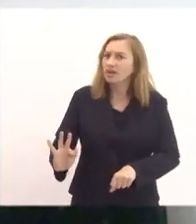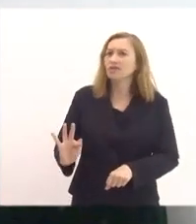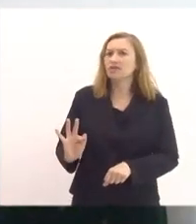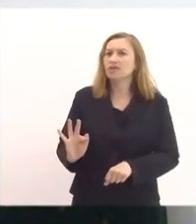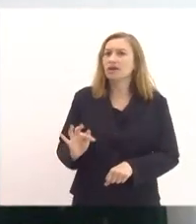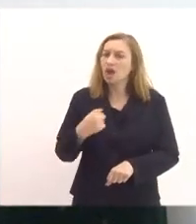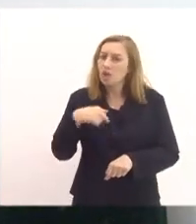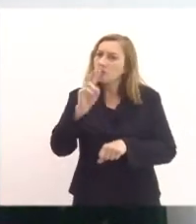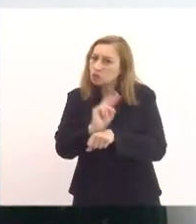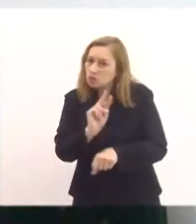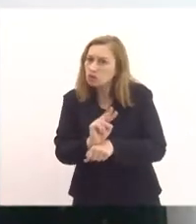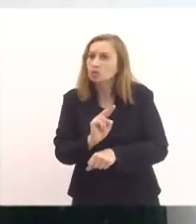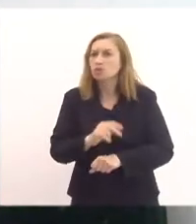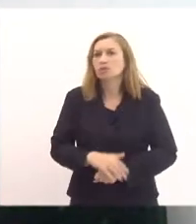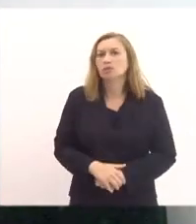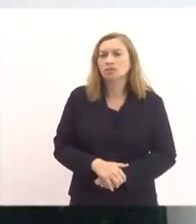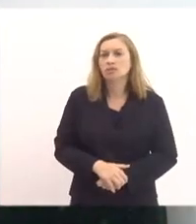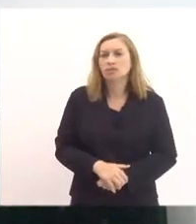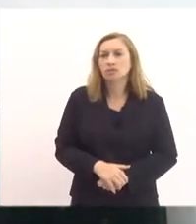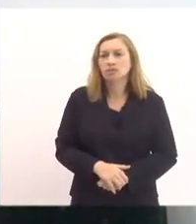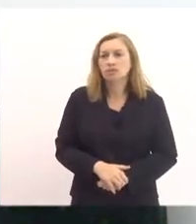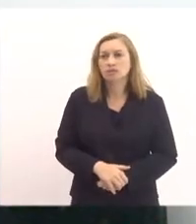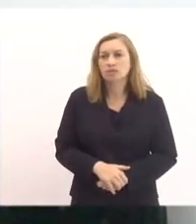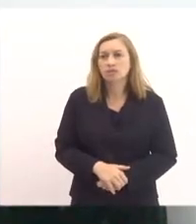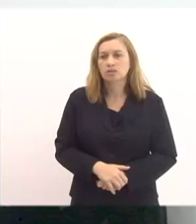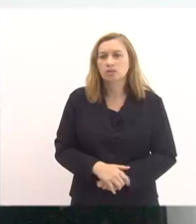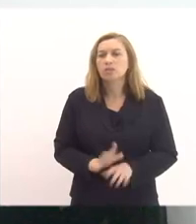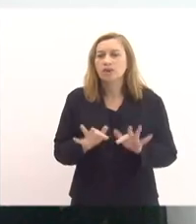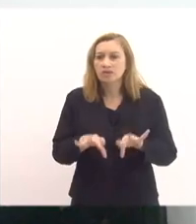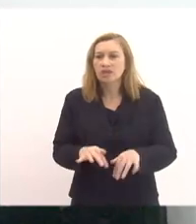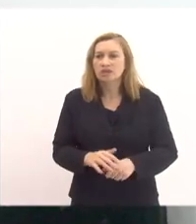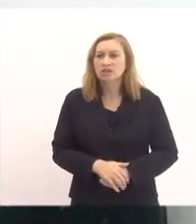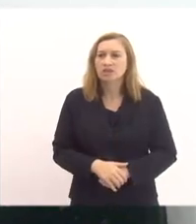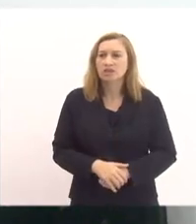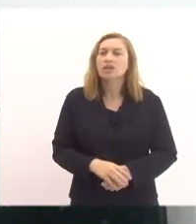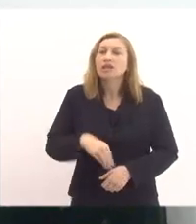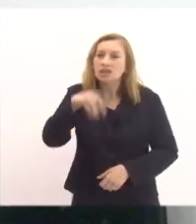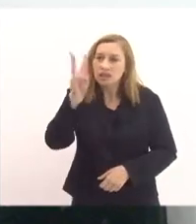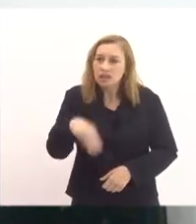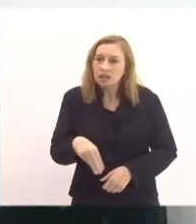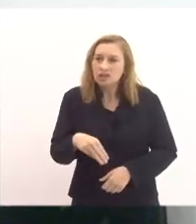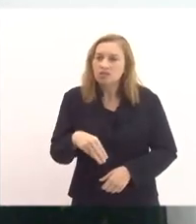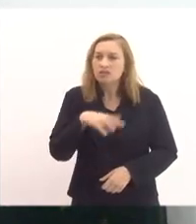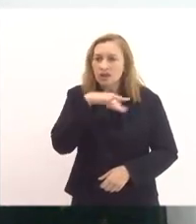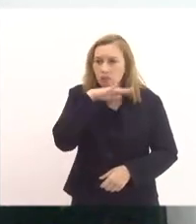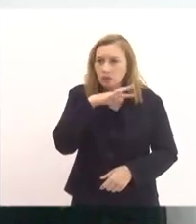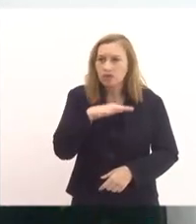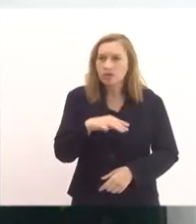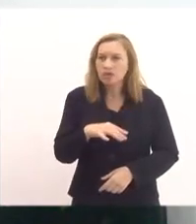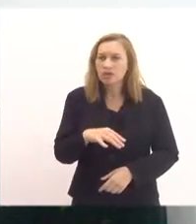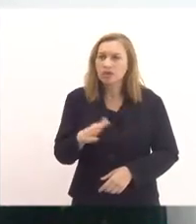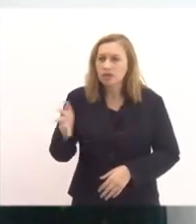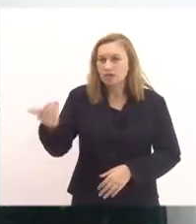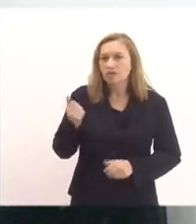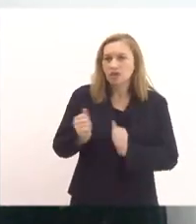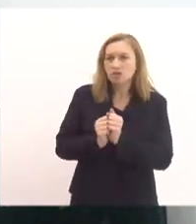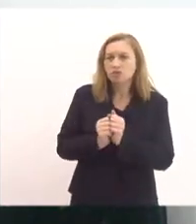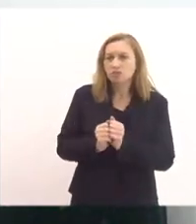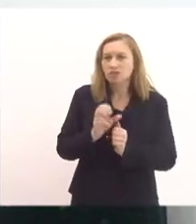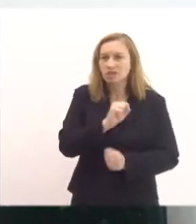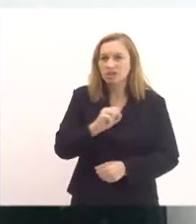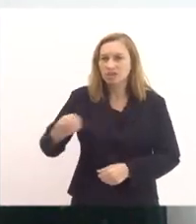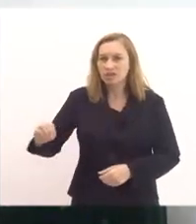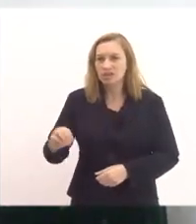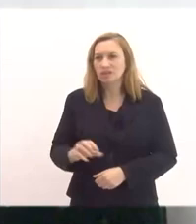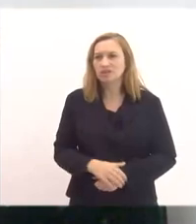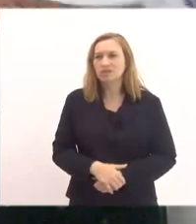sou monitor. E, para fechar, quem tiver mal fisicamente, vem comigo, 0800.